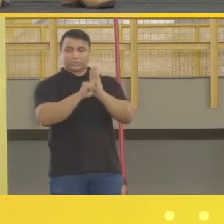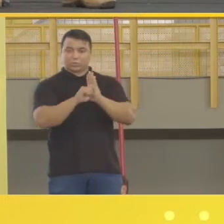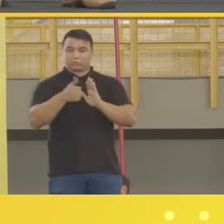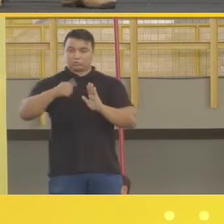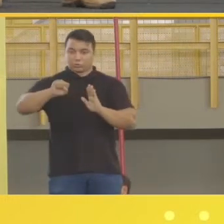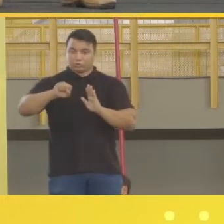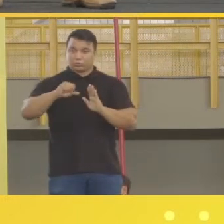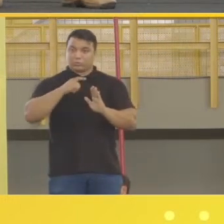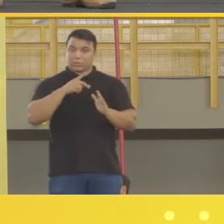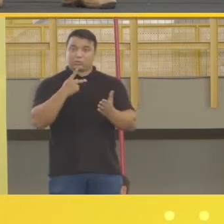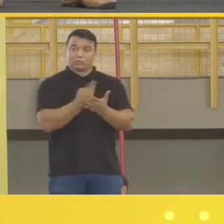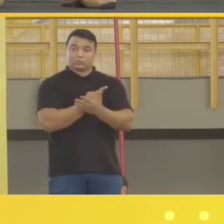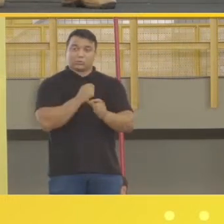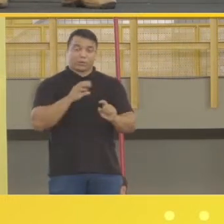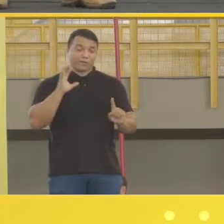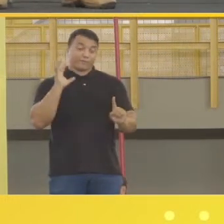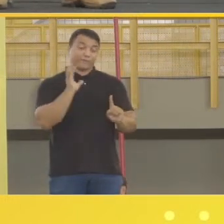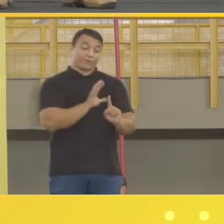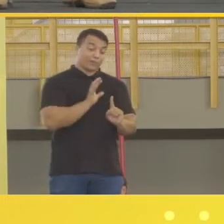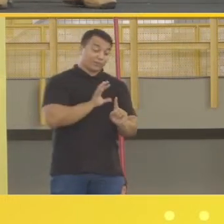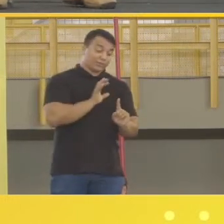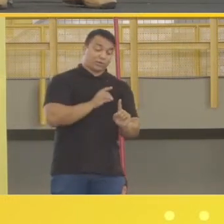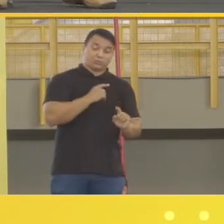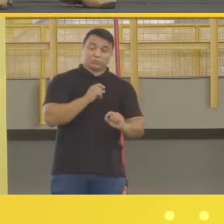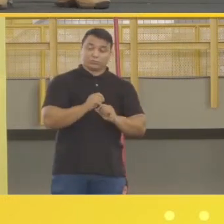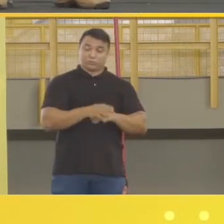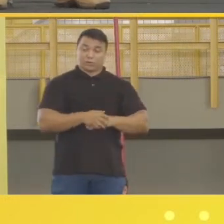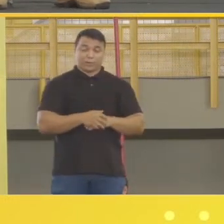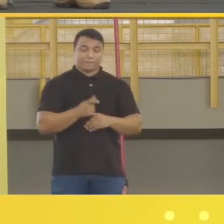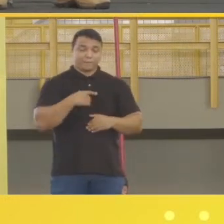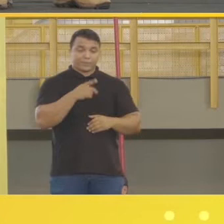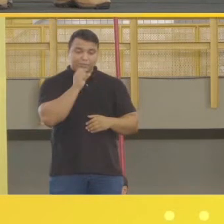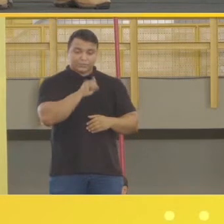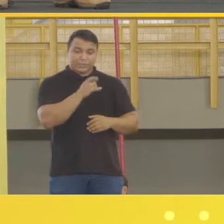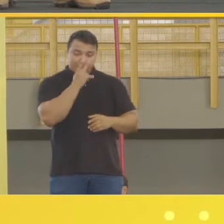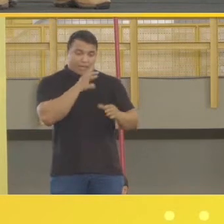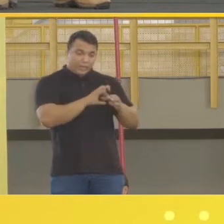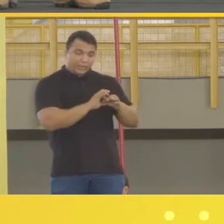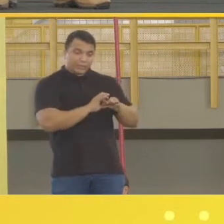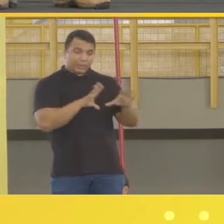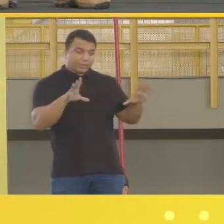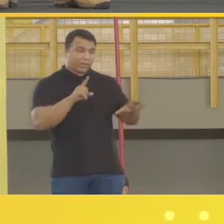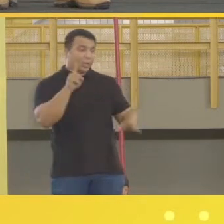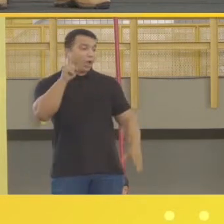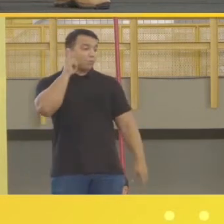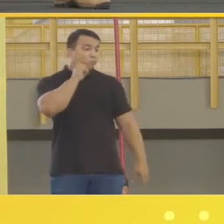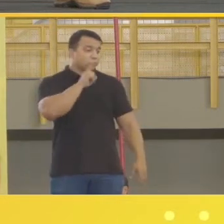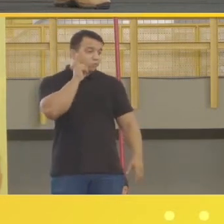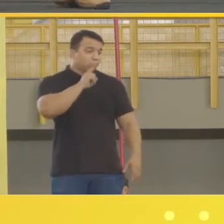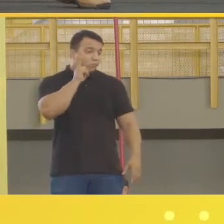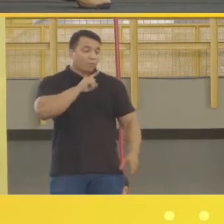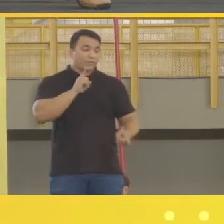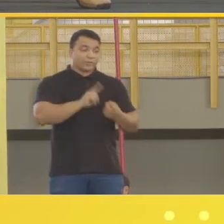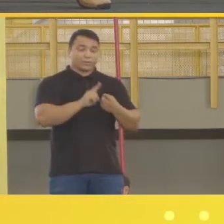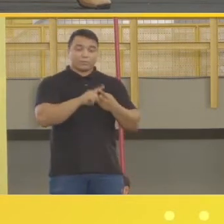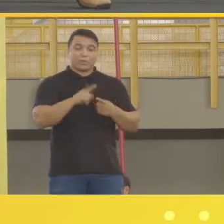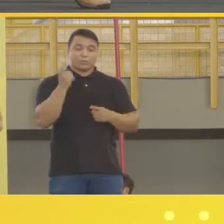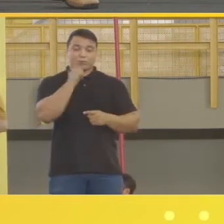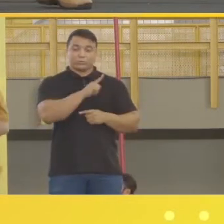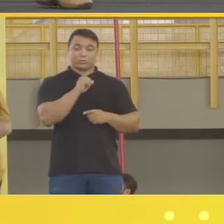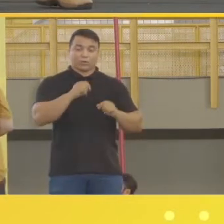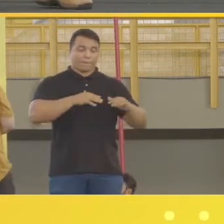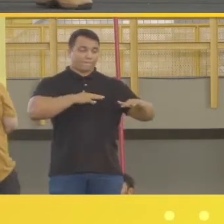acabou, inclusive, acabou contribuindo com a independência dos Estados Unidos e que também